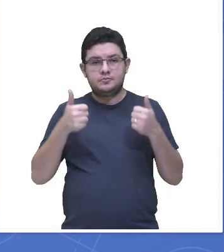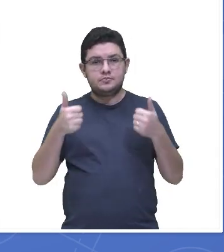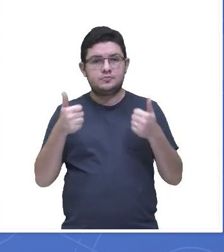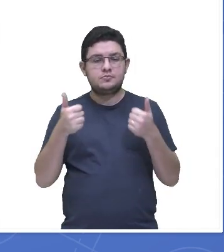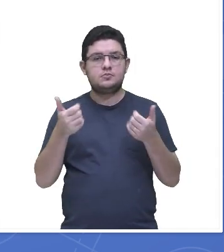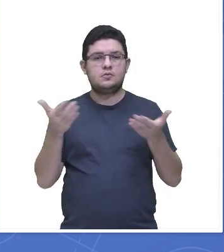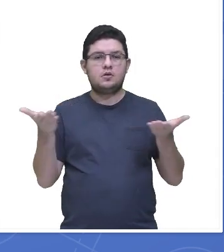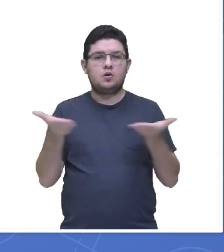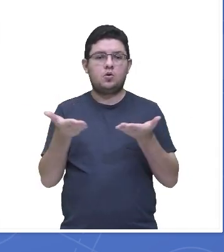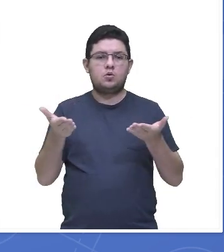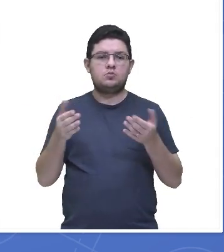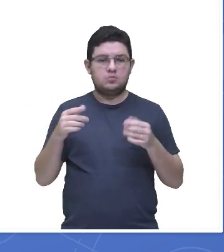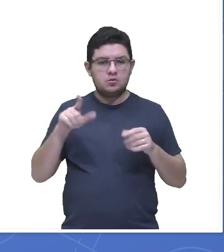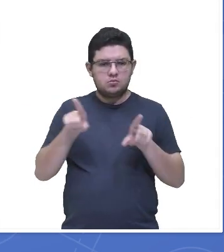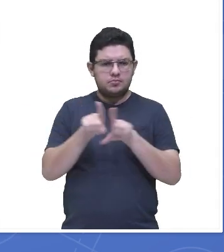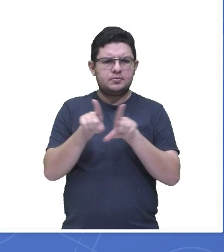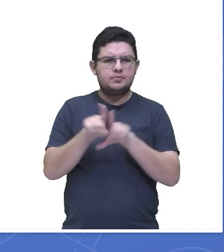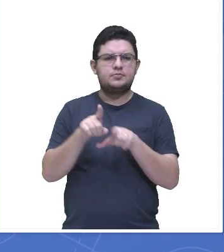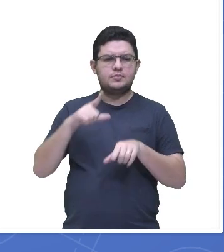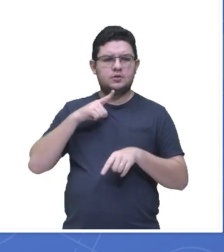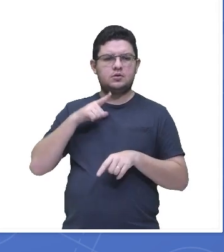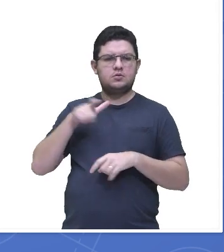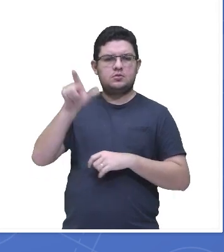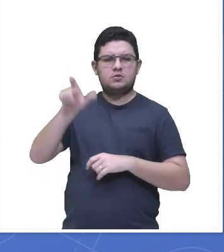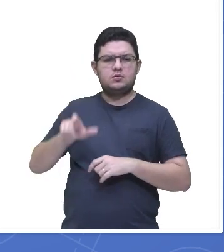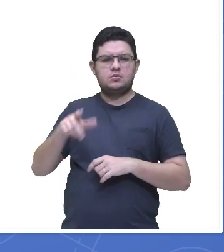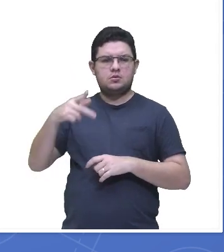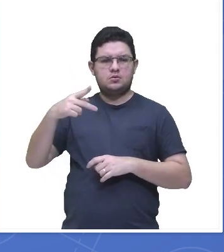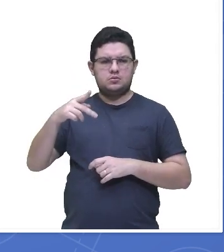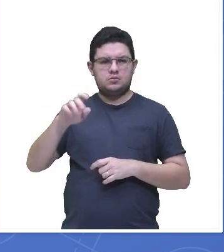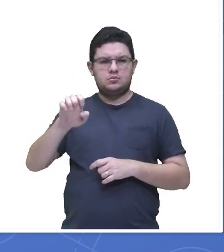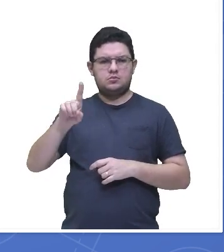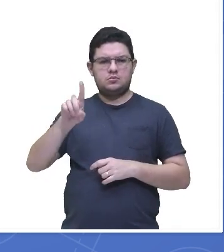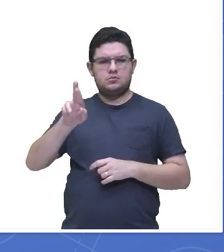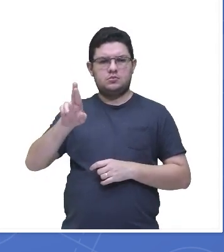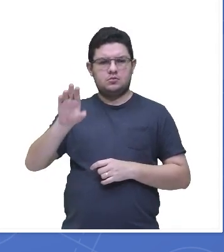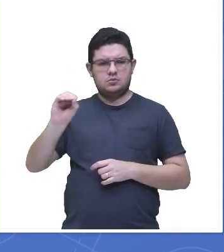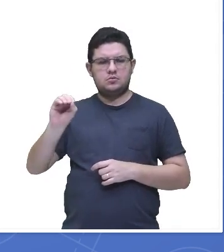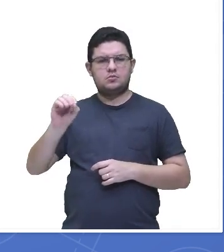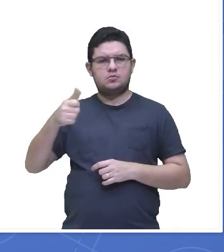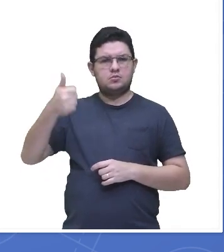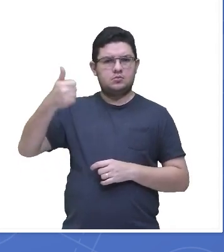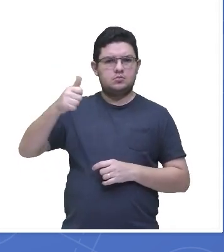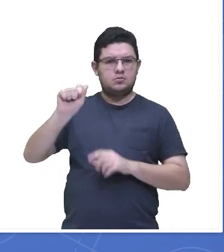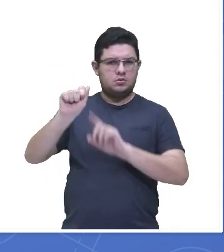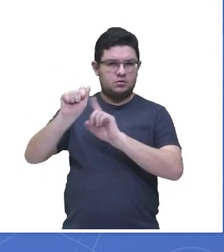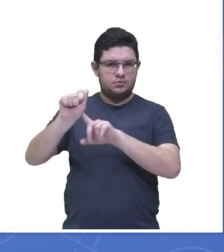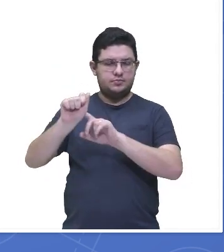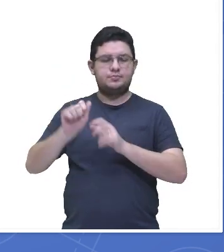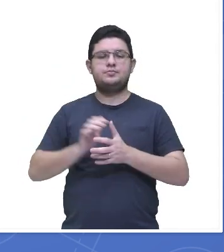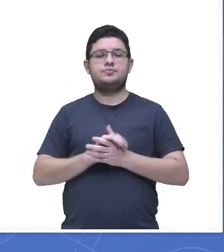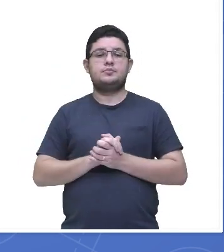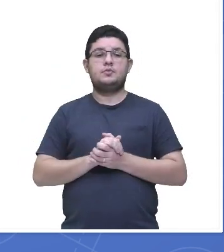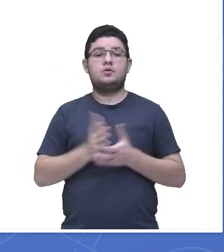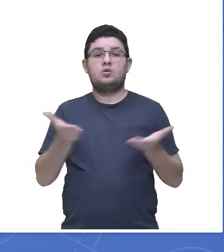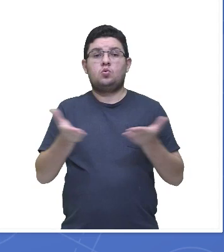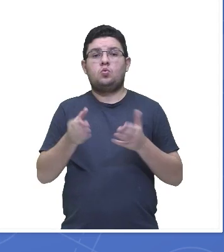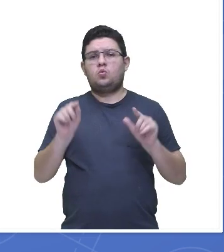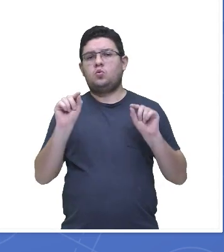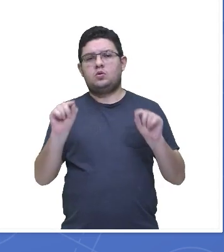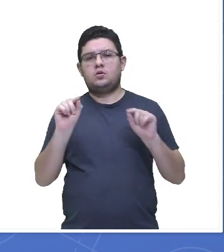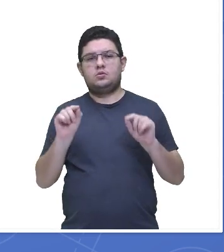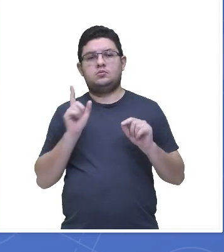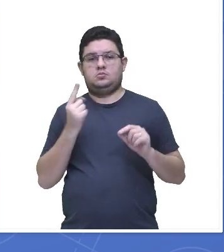agora, tem também o Pedro respondendo aí a questão número 1, letra A. E nós vamos, então, agora para a